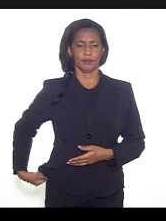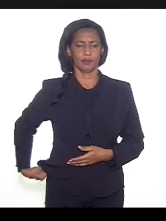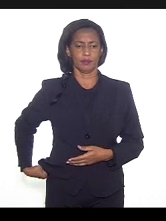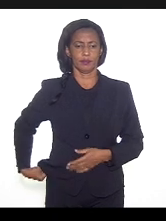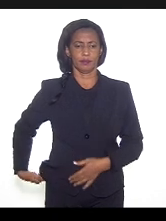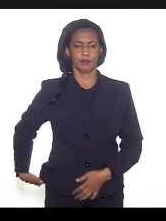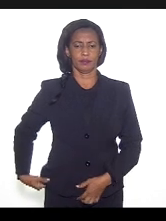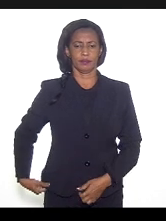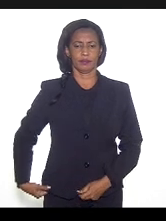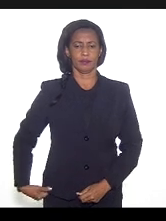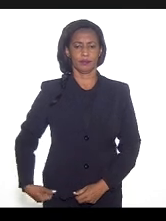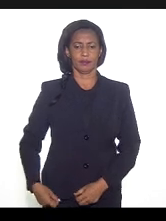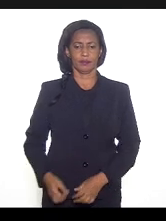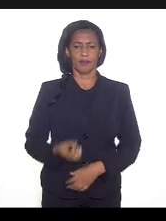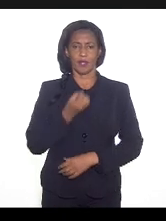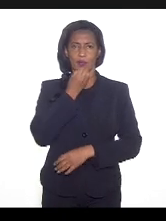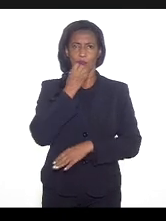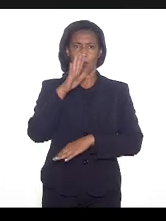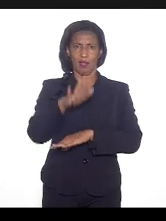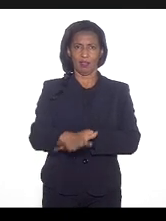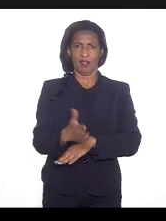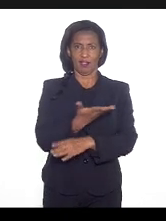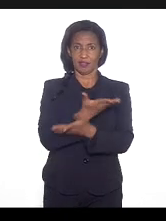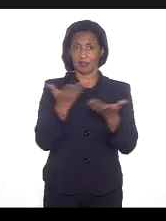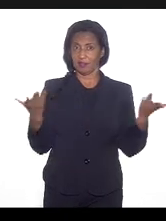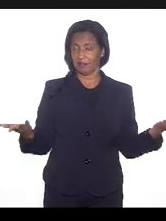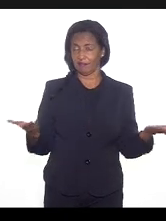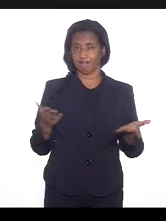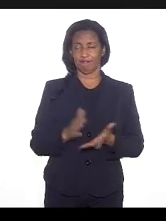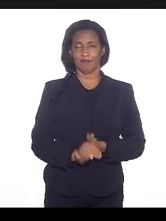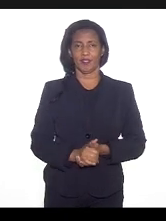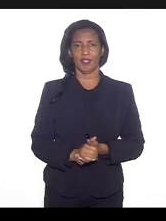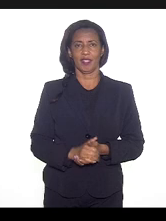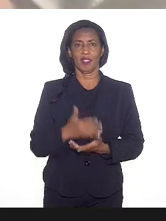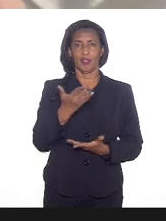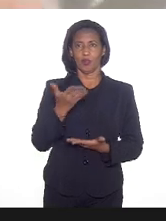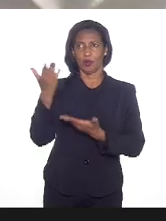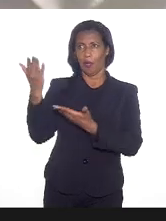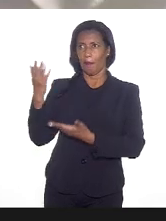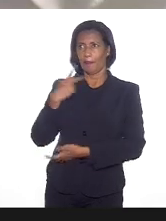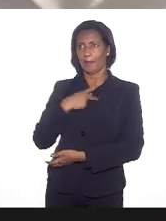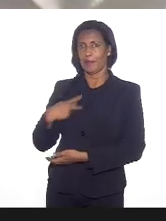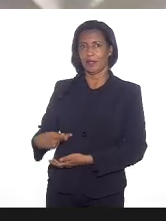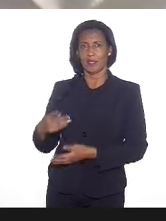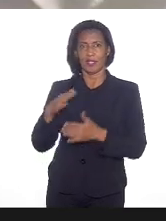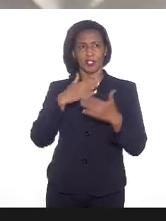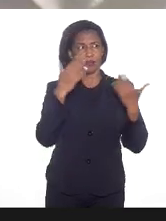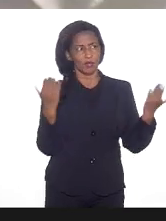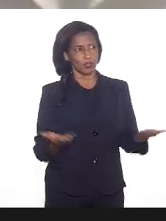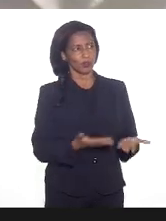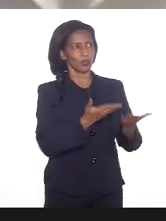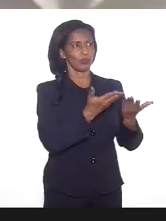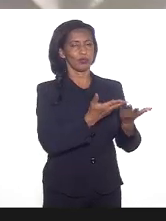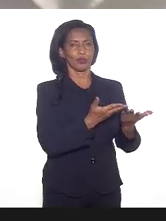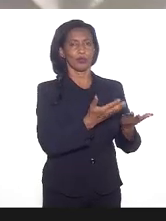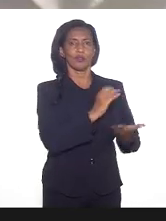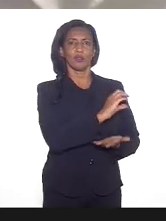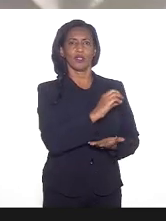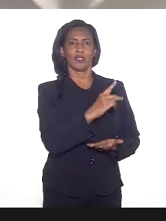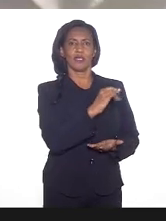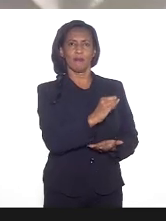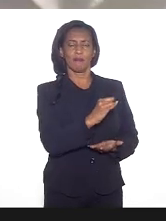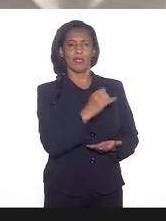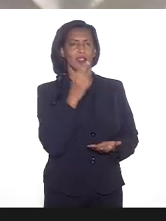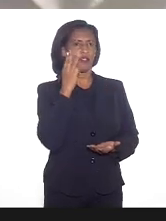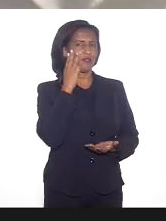Boa tarde a todas e todos. Eu quero cumprimentar não só o presidente, mas todos os integrantes da CPI,